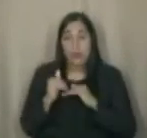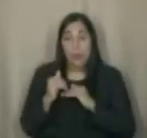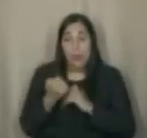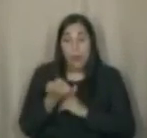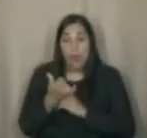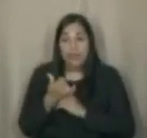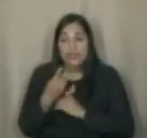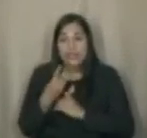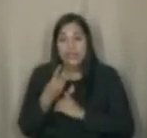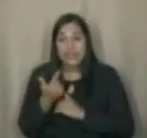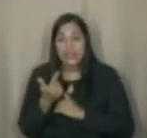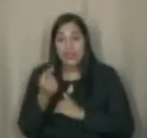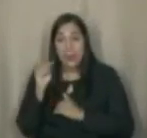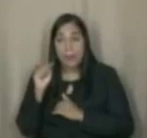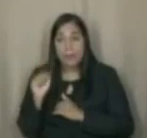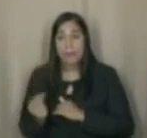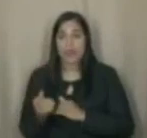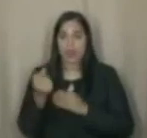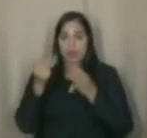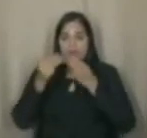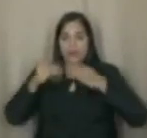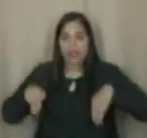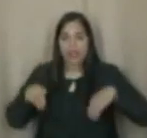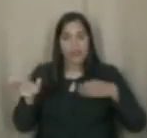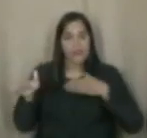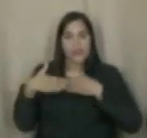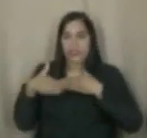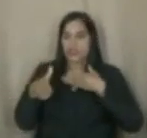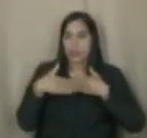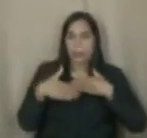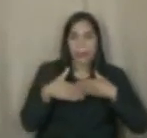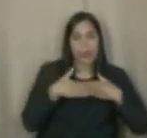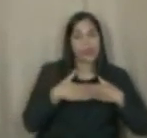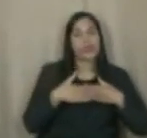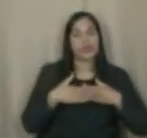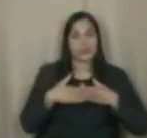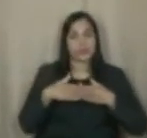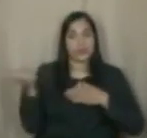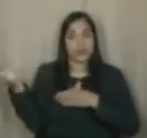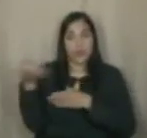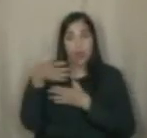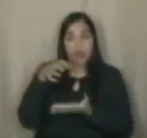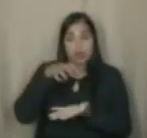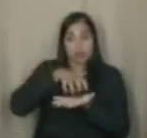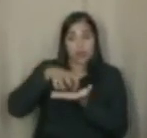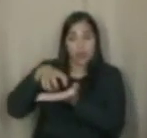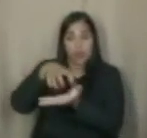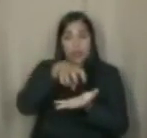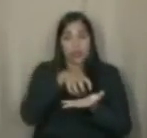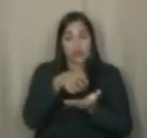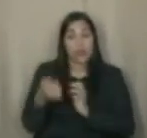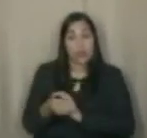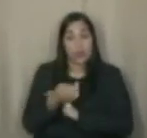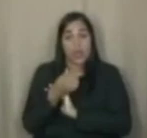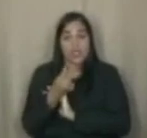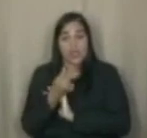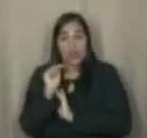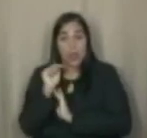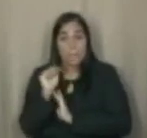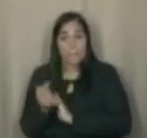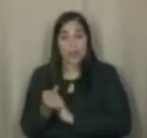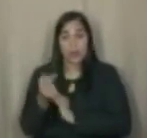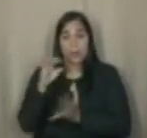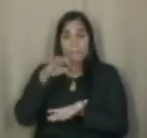matrículas, um fechamento de 29 centros de formação profissional, um corte de quase 2 mil postos de